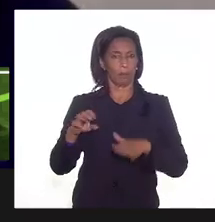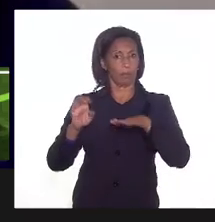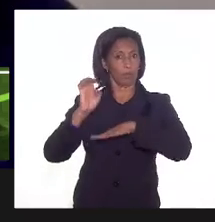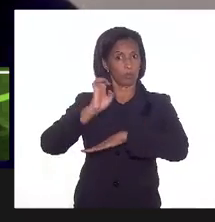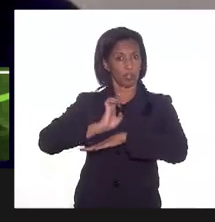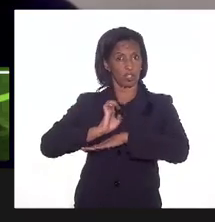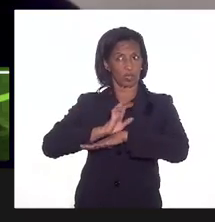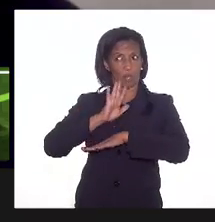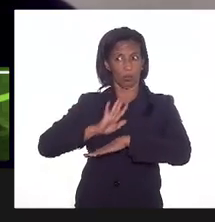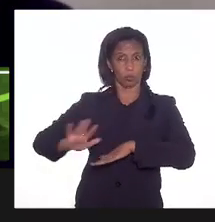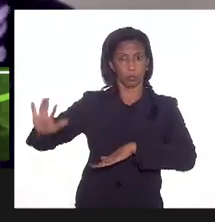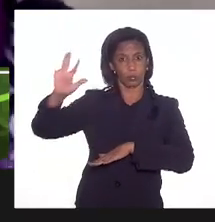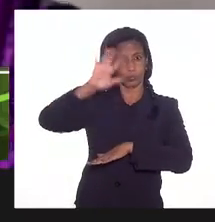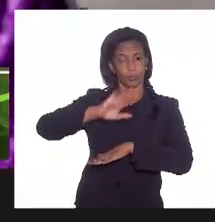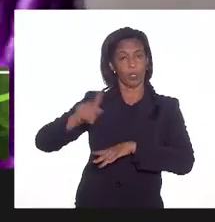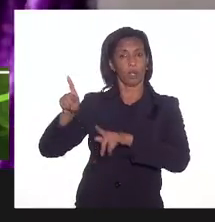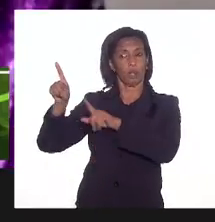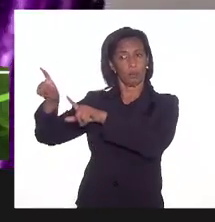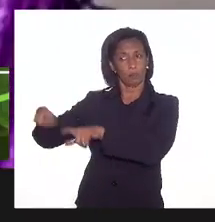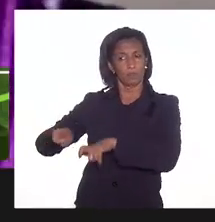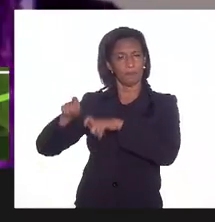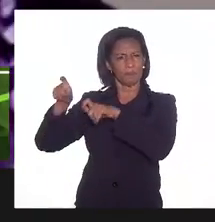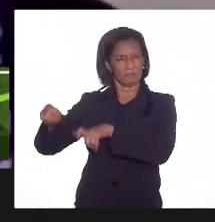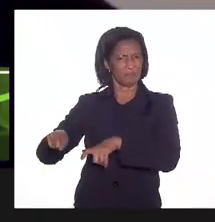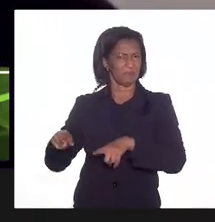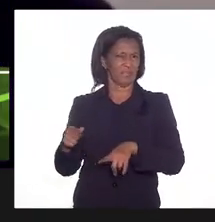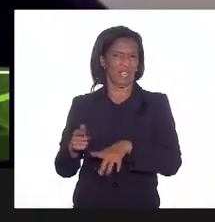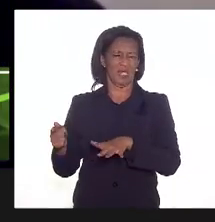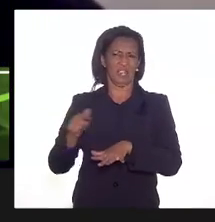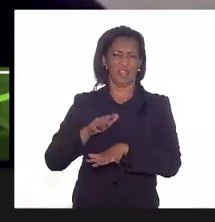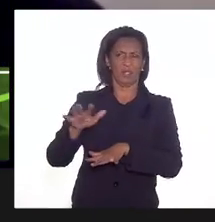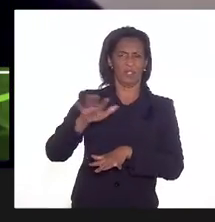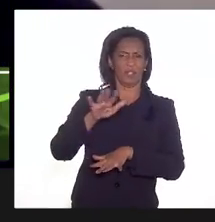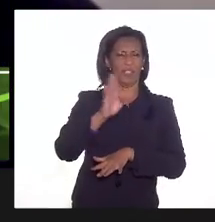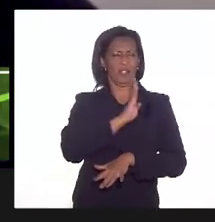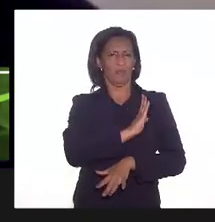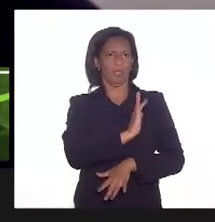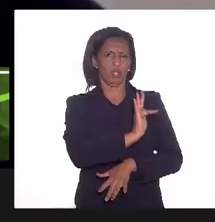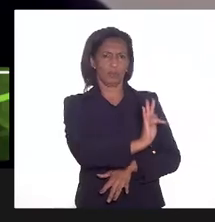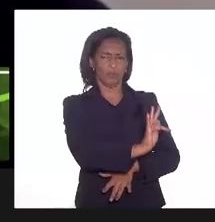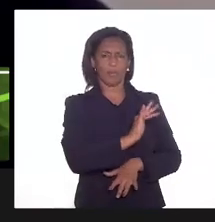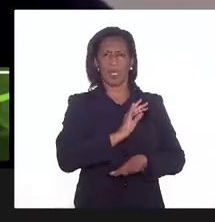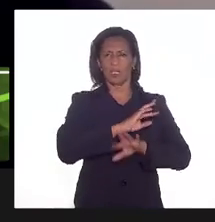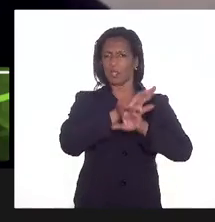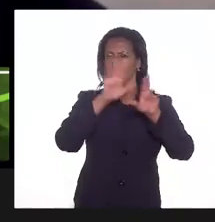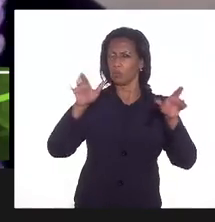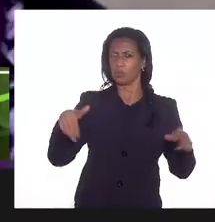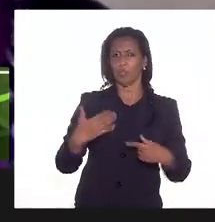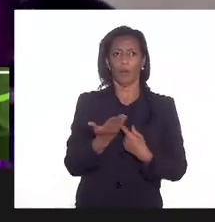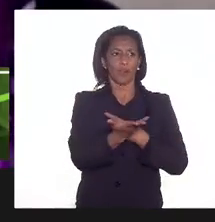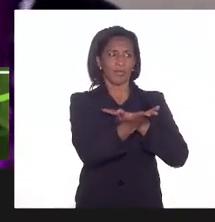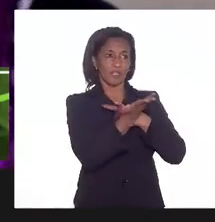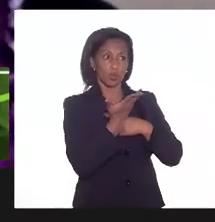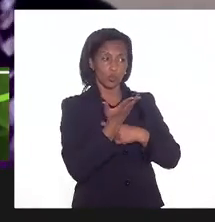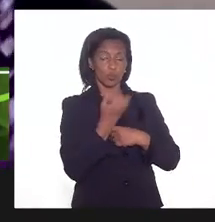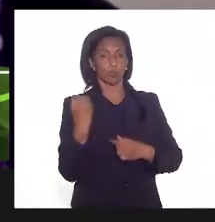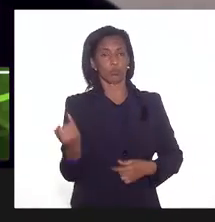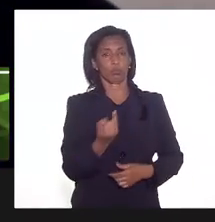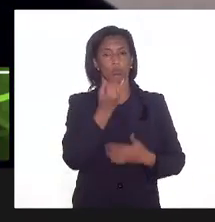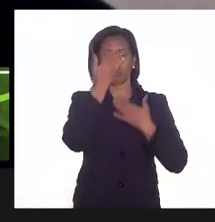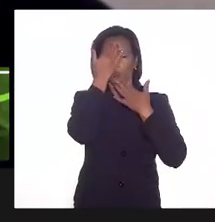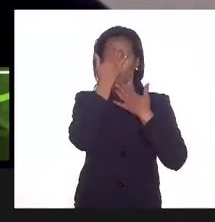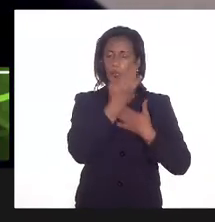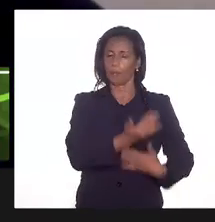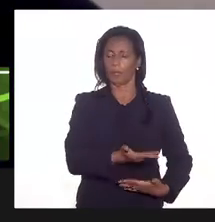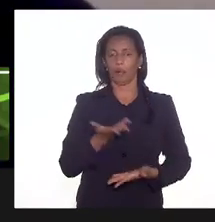inteiro no interior nas áreas periféricas na Baixada Fluminense então essa contribuição ela é muito rica muito obrigado